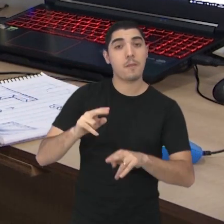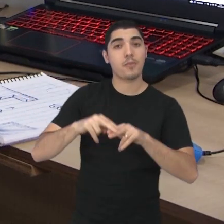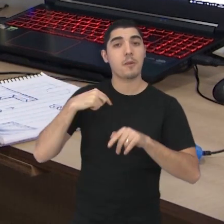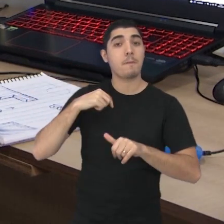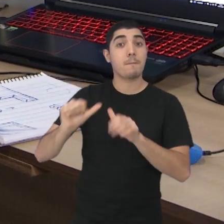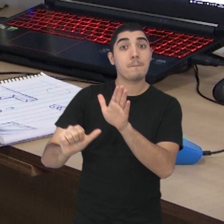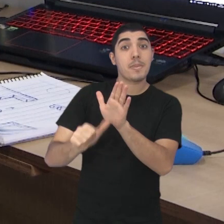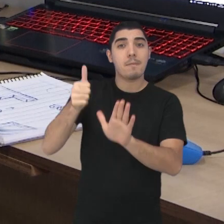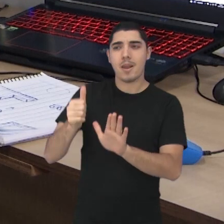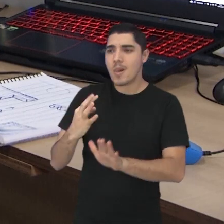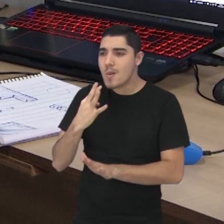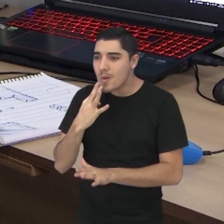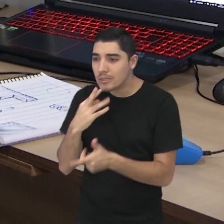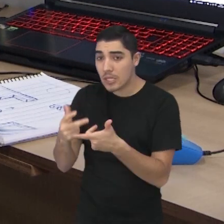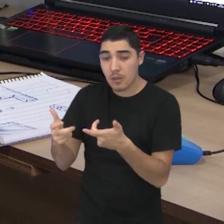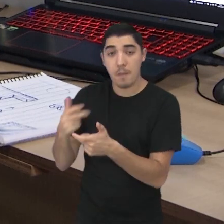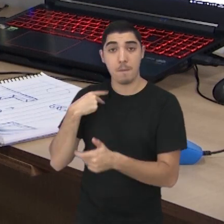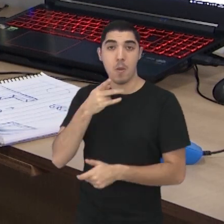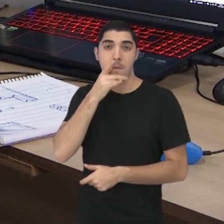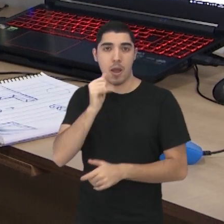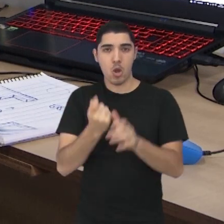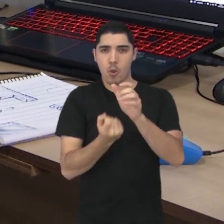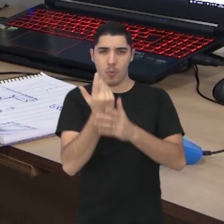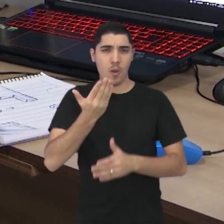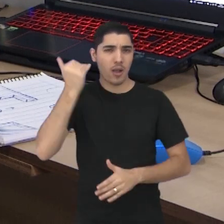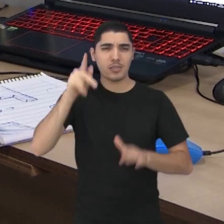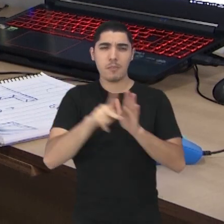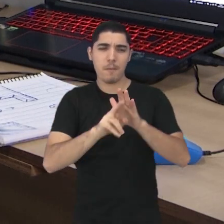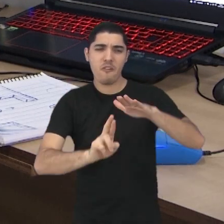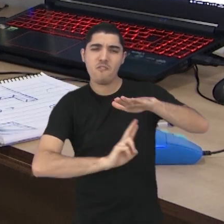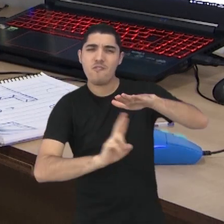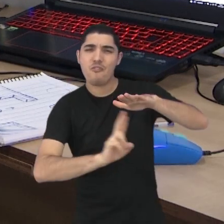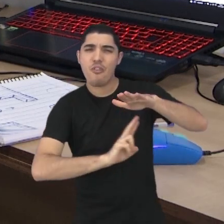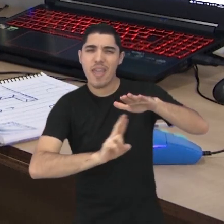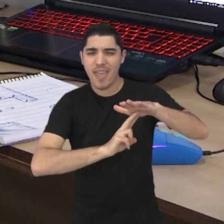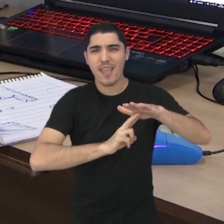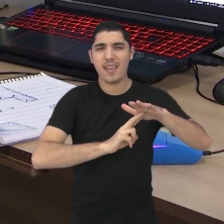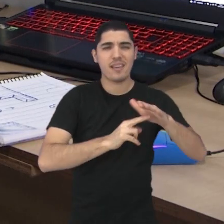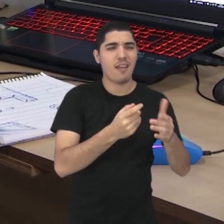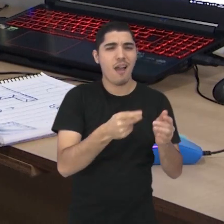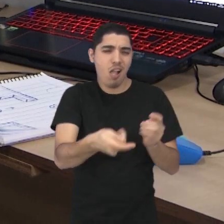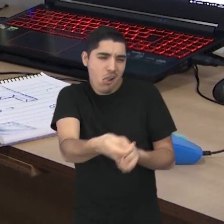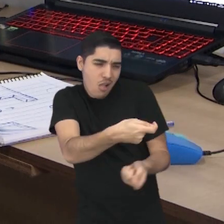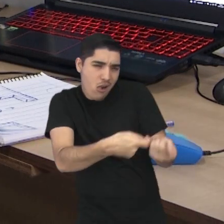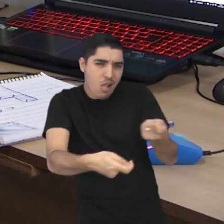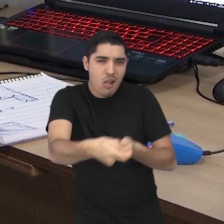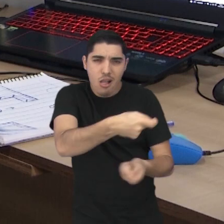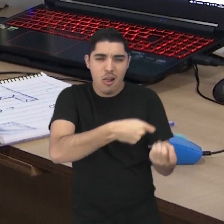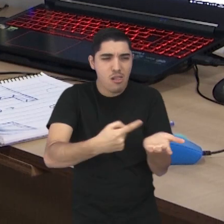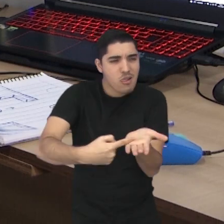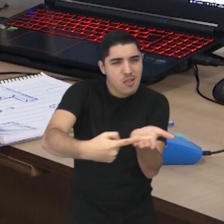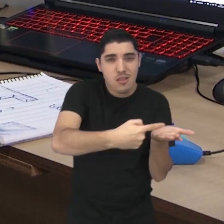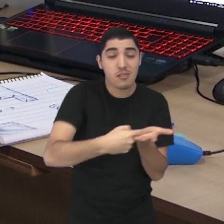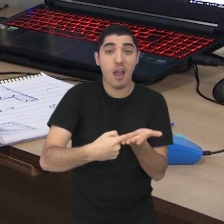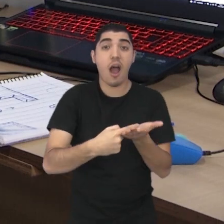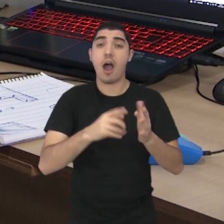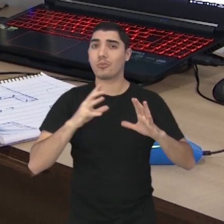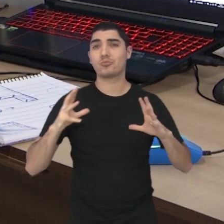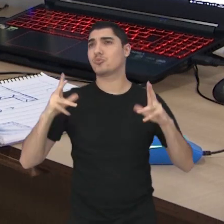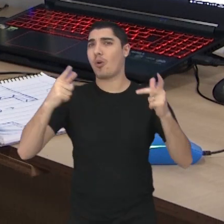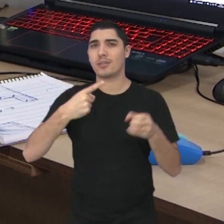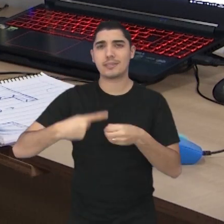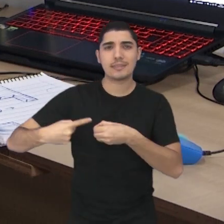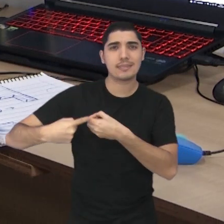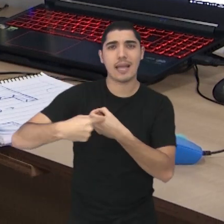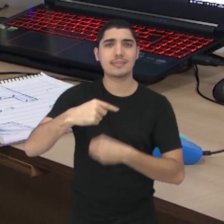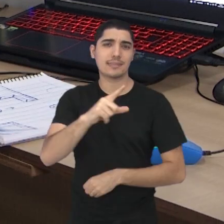primeiros contatos com o meu pai comprando um console naquelas feiras da barganha, né? Onde tem quase todas as